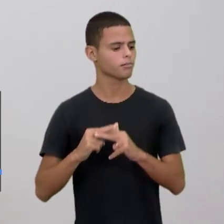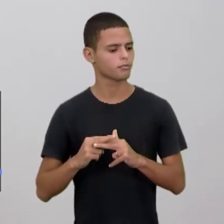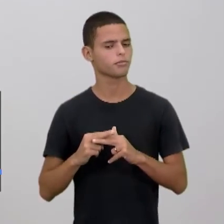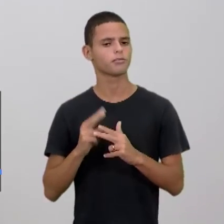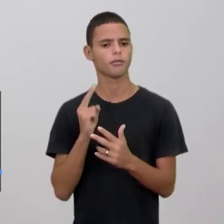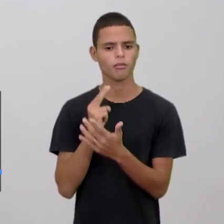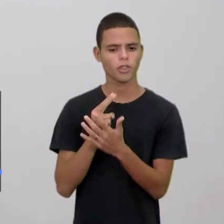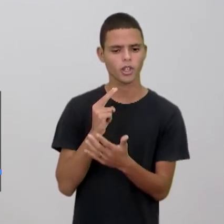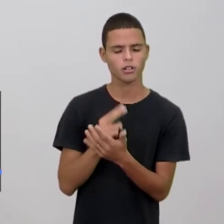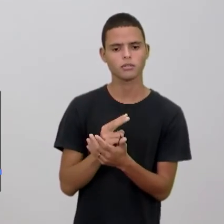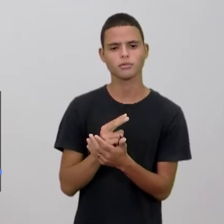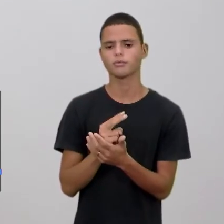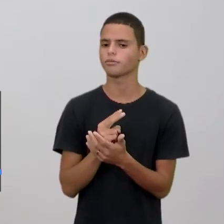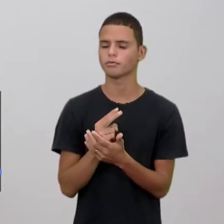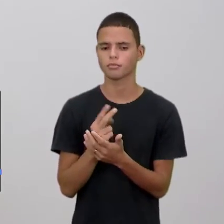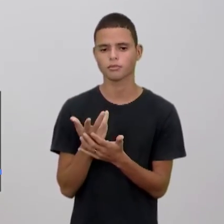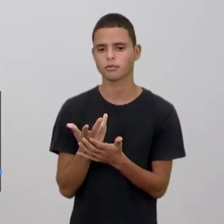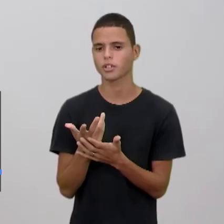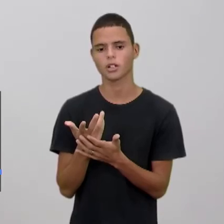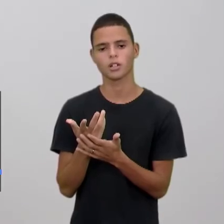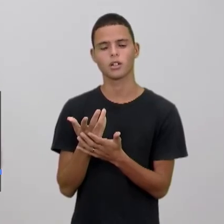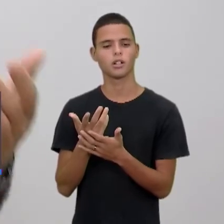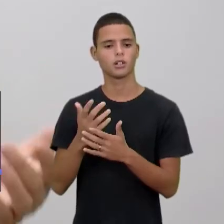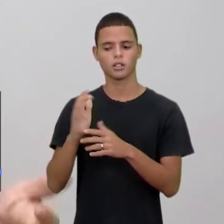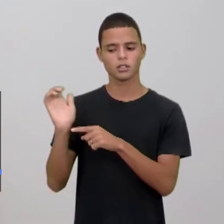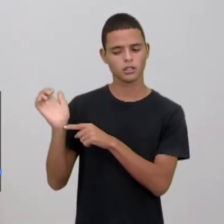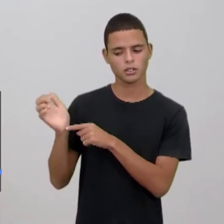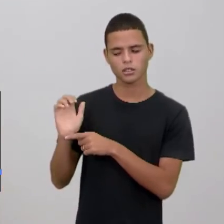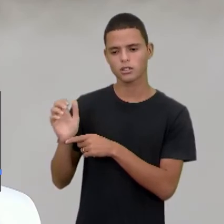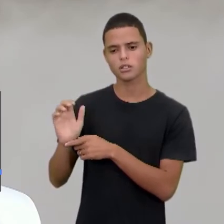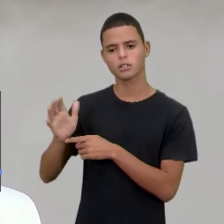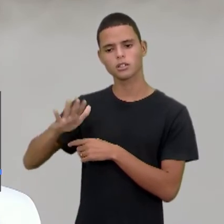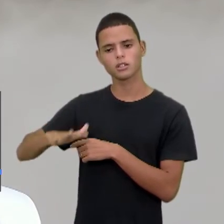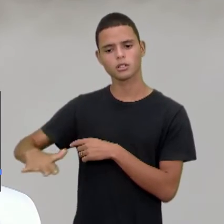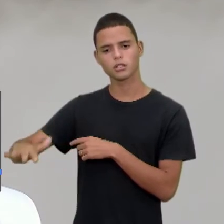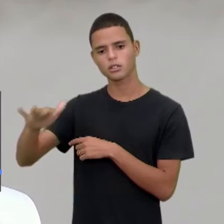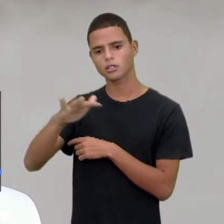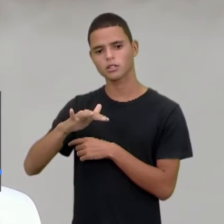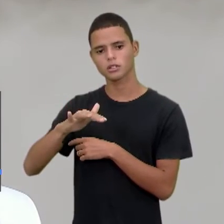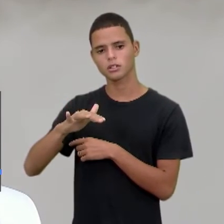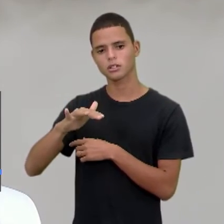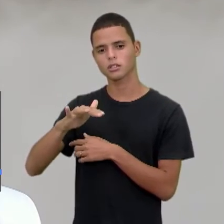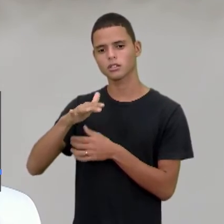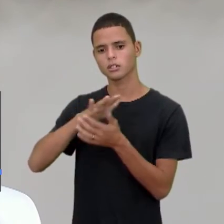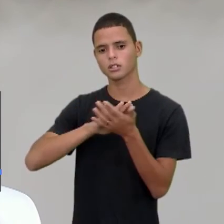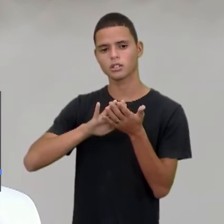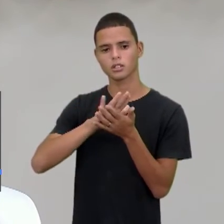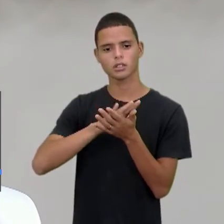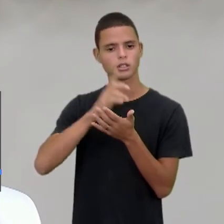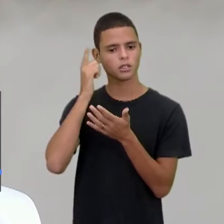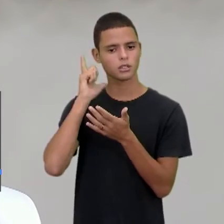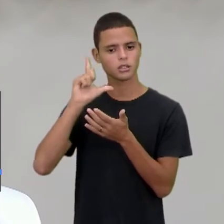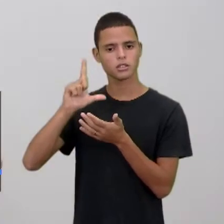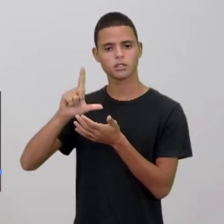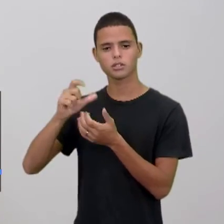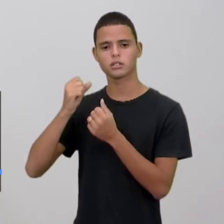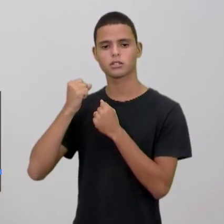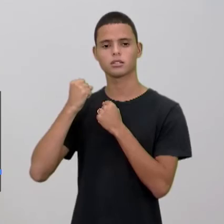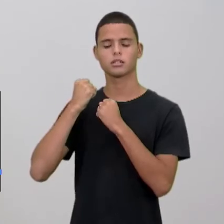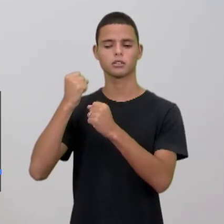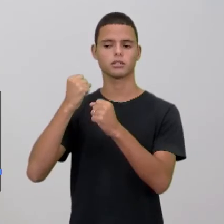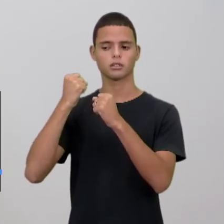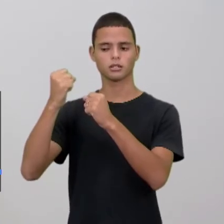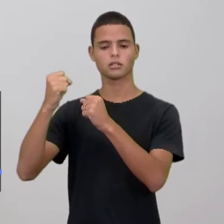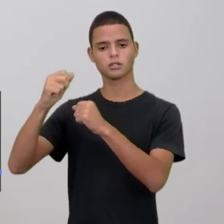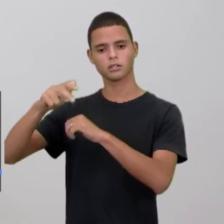instituições, o Estado completamente colapsado. Ninguém consegue se estabelecer no poder nesse caso. E a gente não pode esquecer